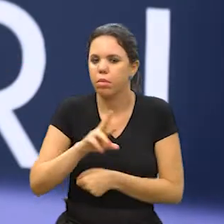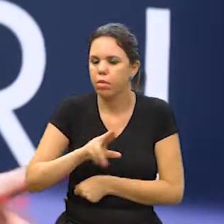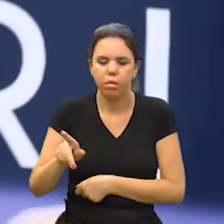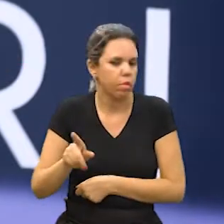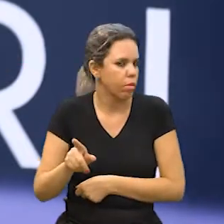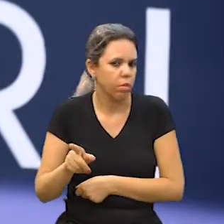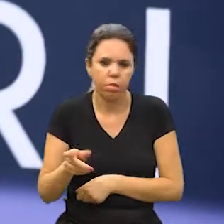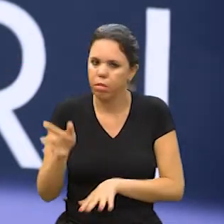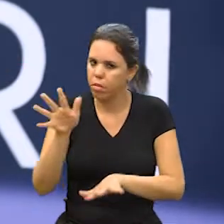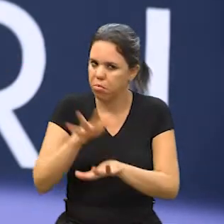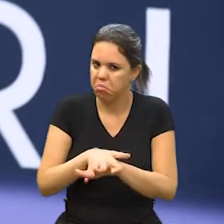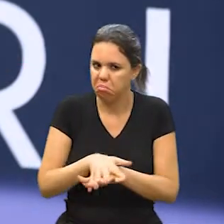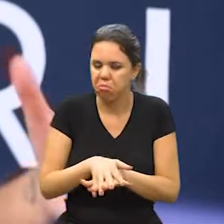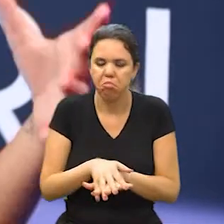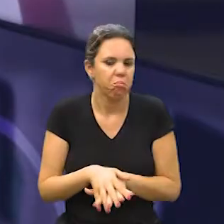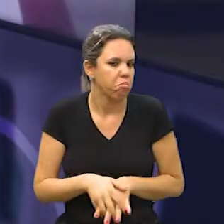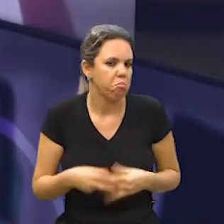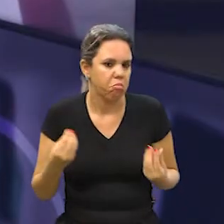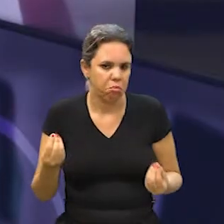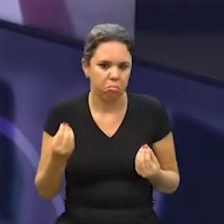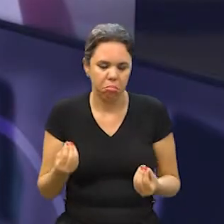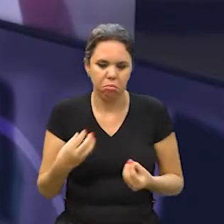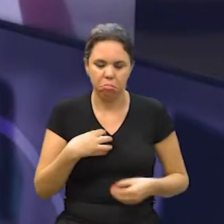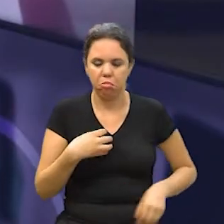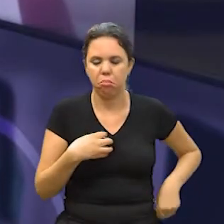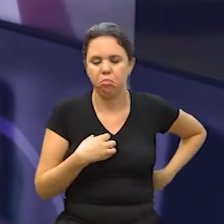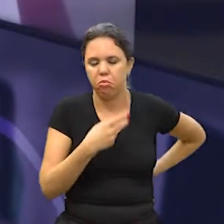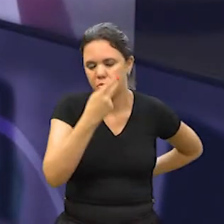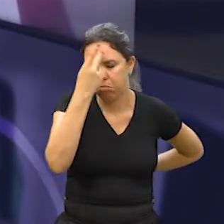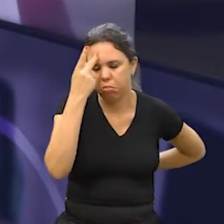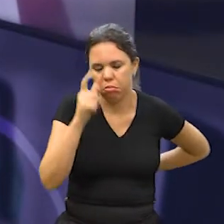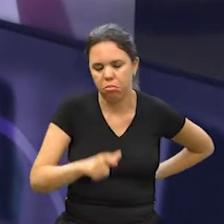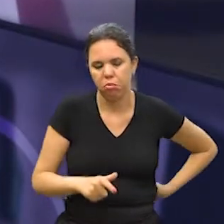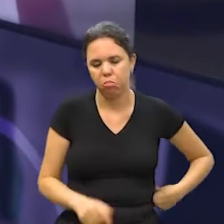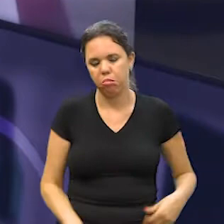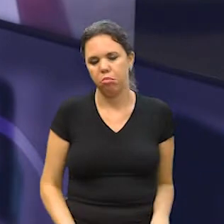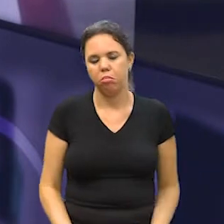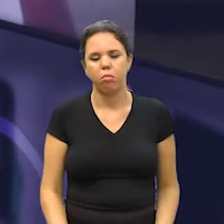tão inclusivo assim? Como é que se sente uma pessoa como essa?